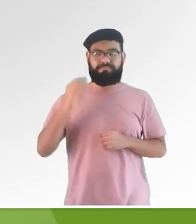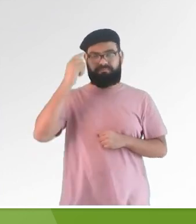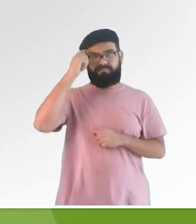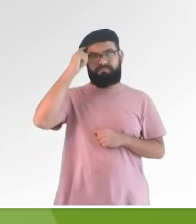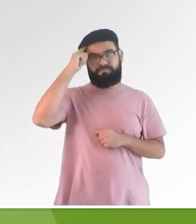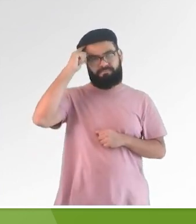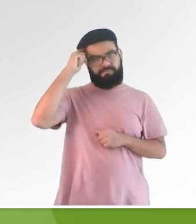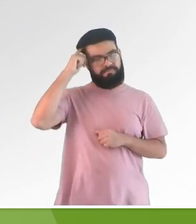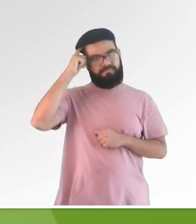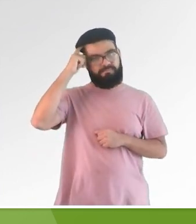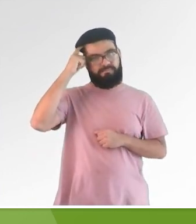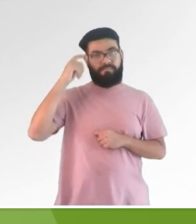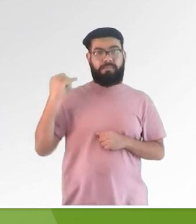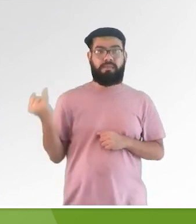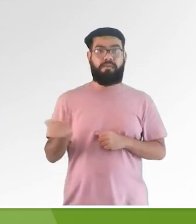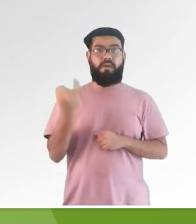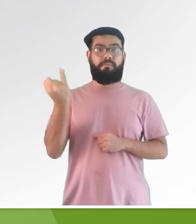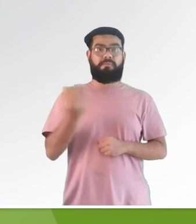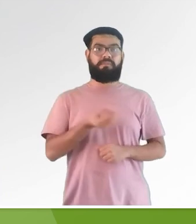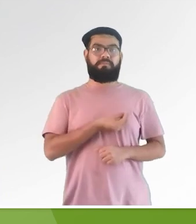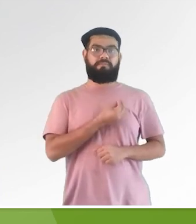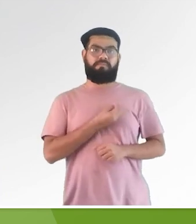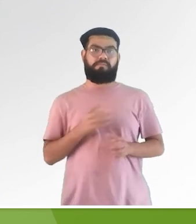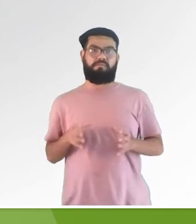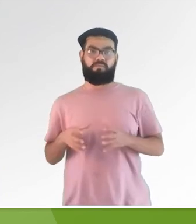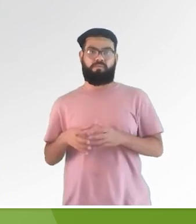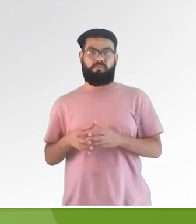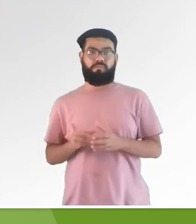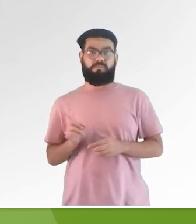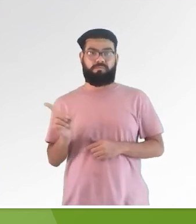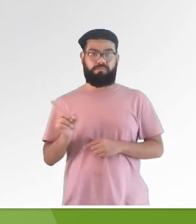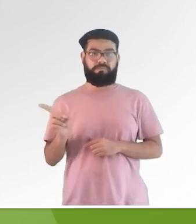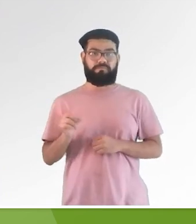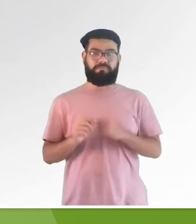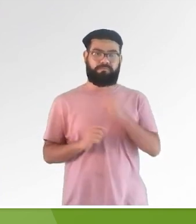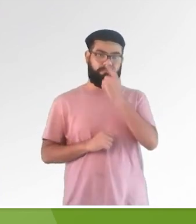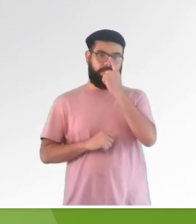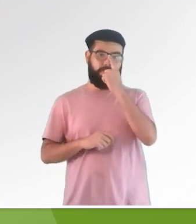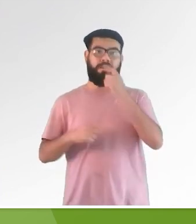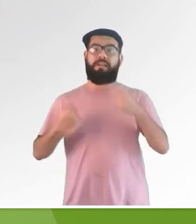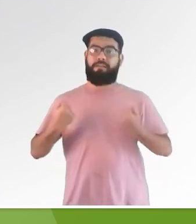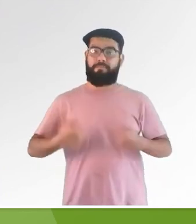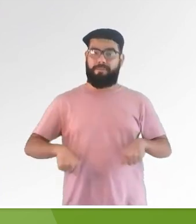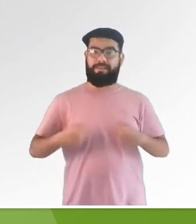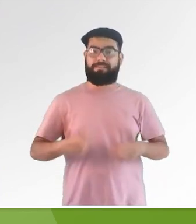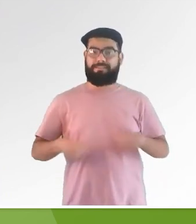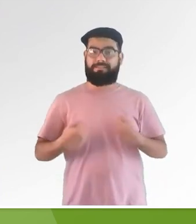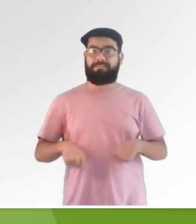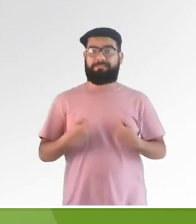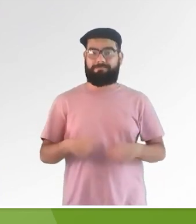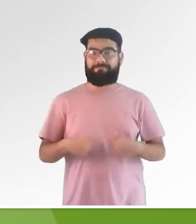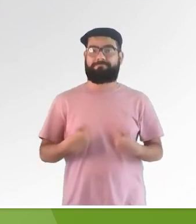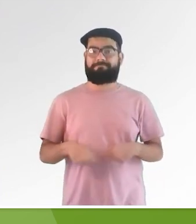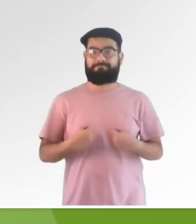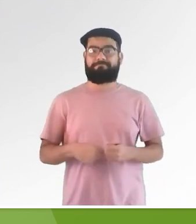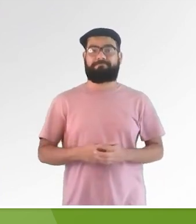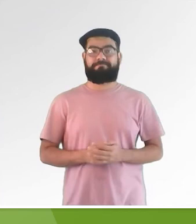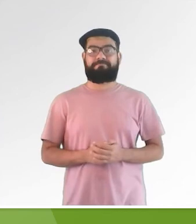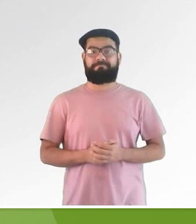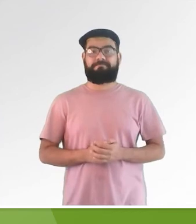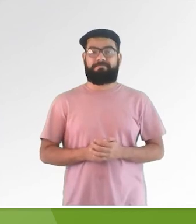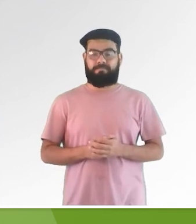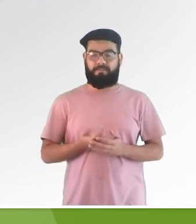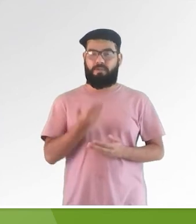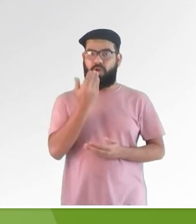importante para a sobrevivência do grupo, né, desses filhotes, uma vez que eles precisam, nos primeiros dias ou nos primeiros meses, se nutrir